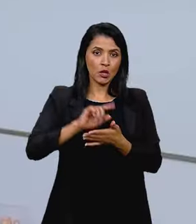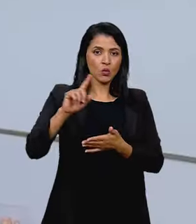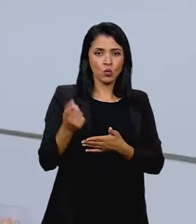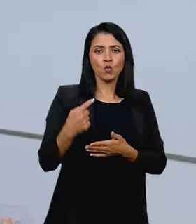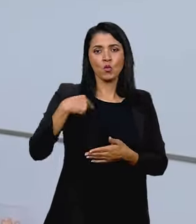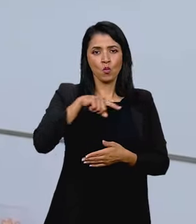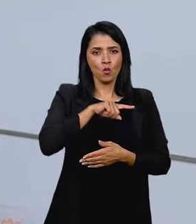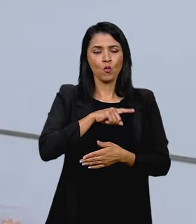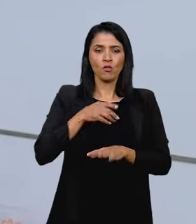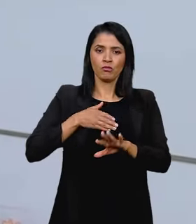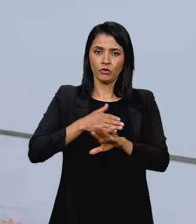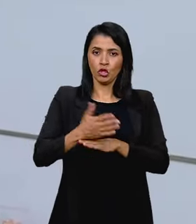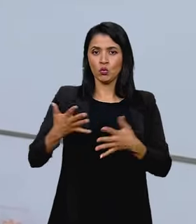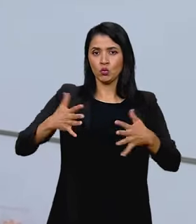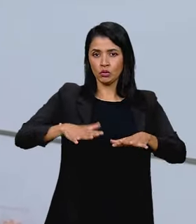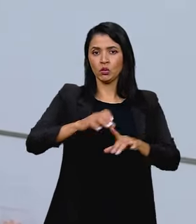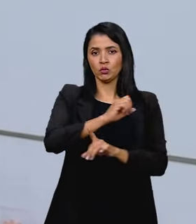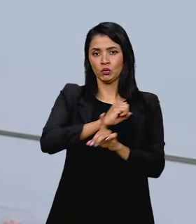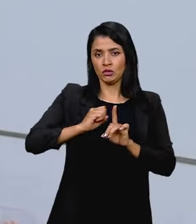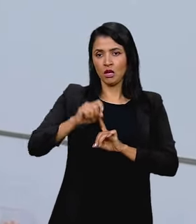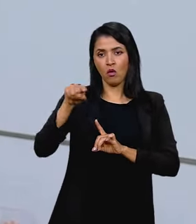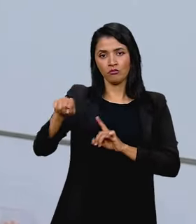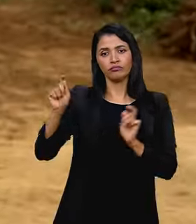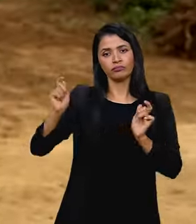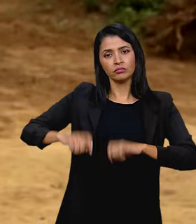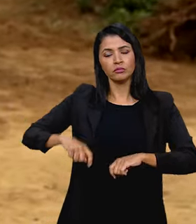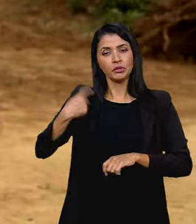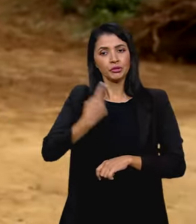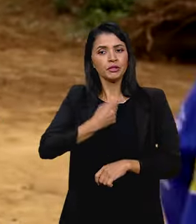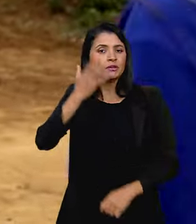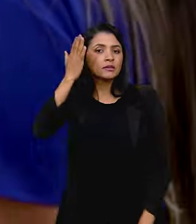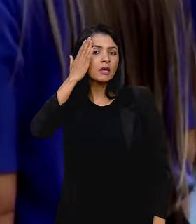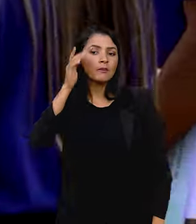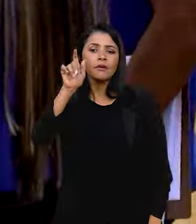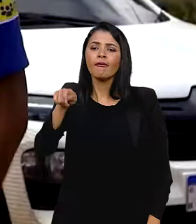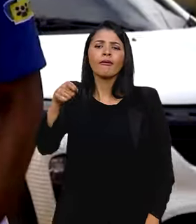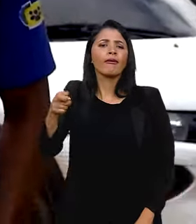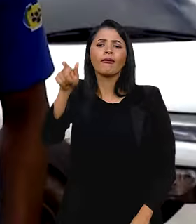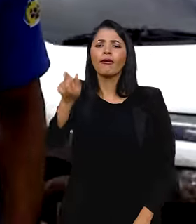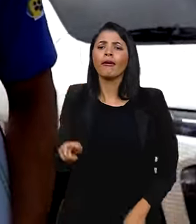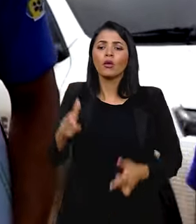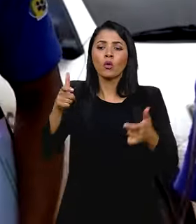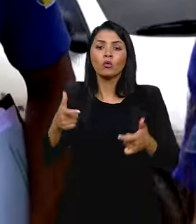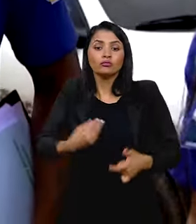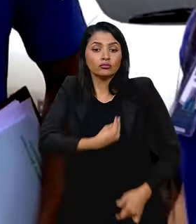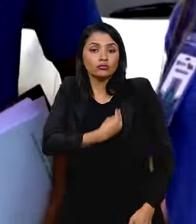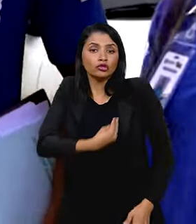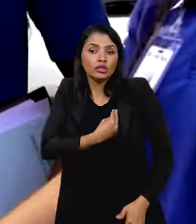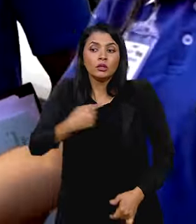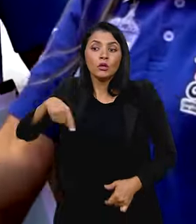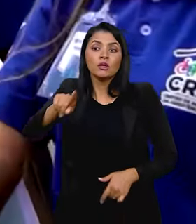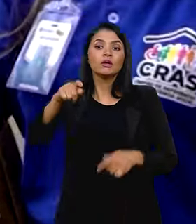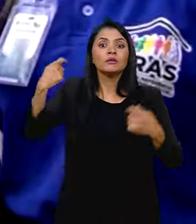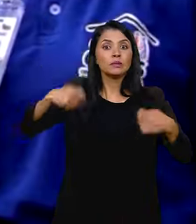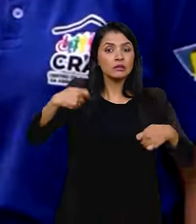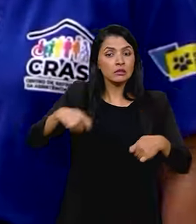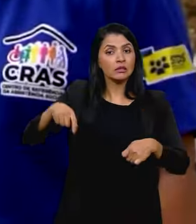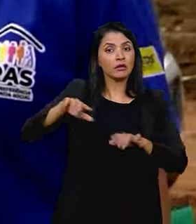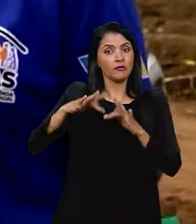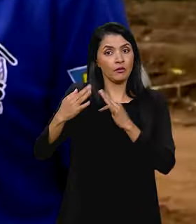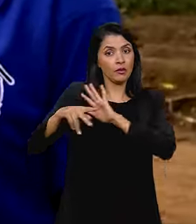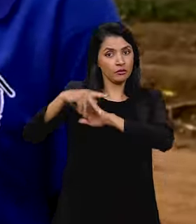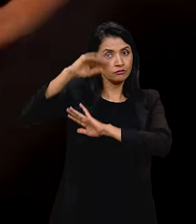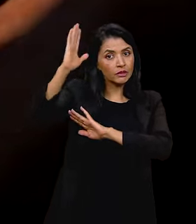cadastr único é a nossa grande porta de inclusão social ele permite que nós saibamos quem são onde vivem e do que mais